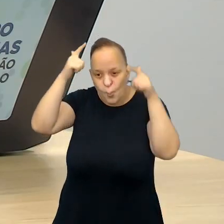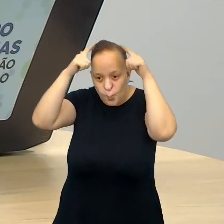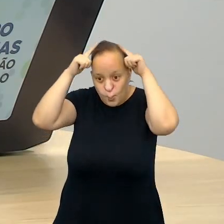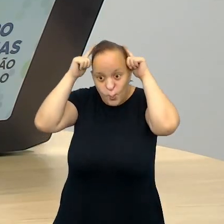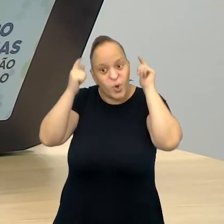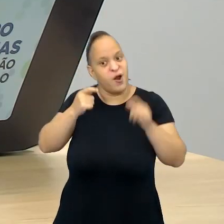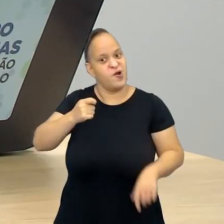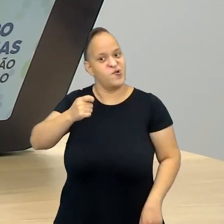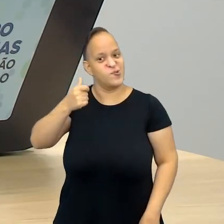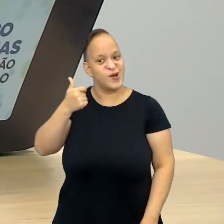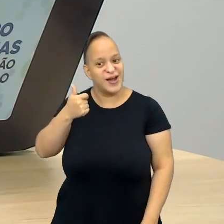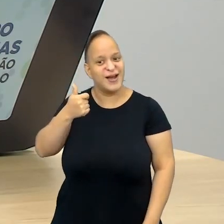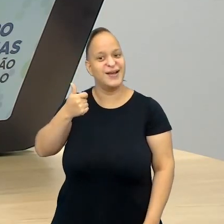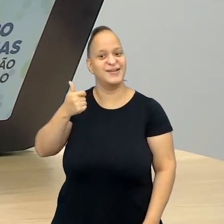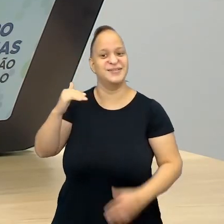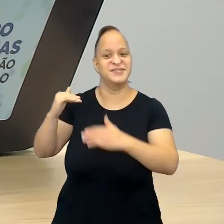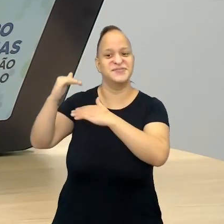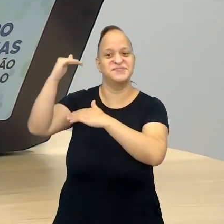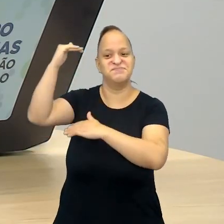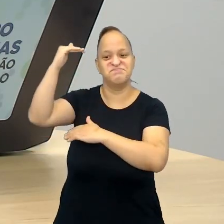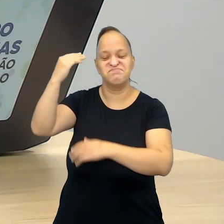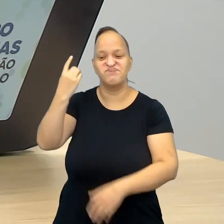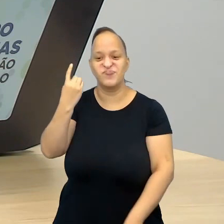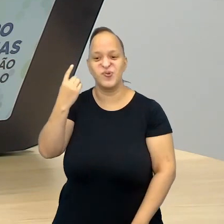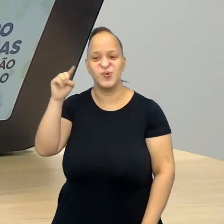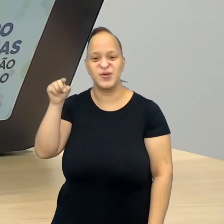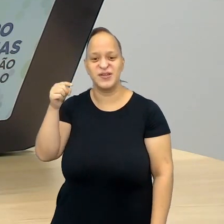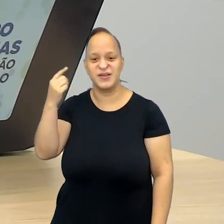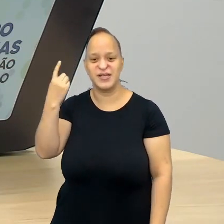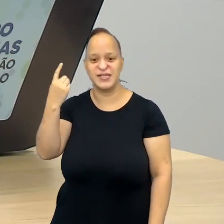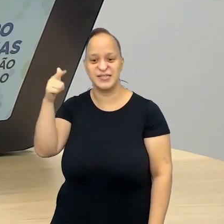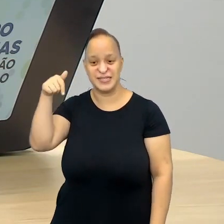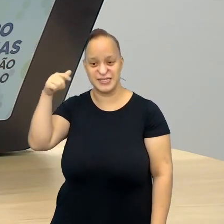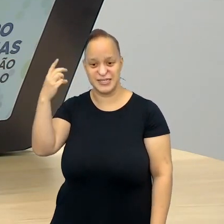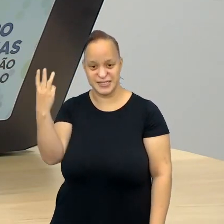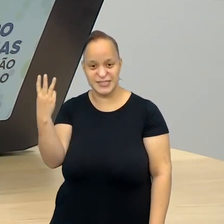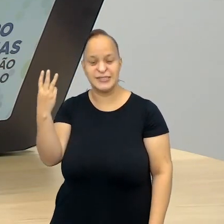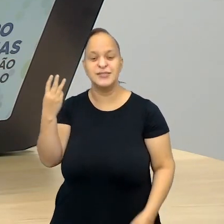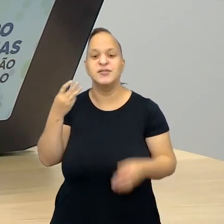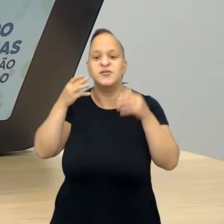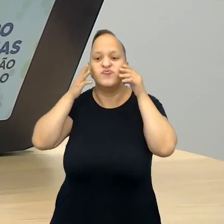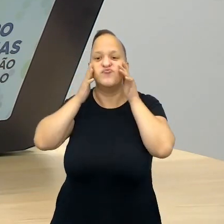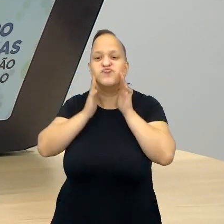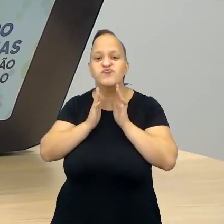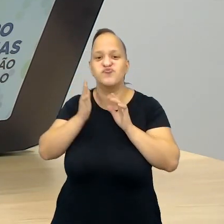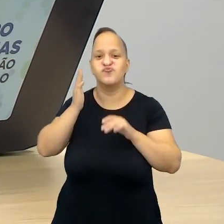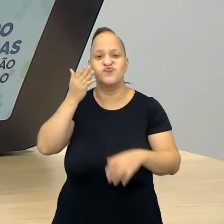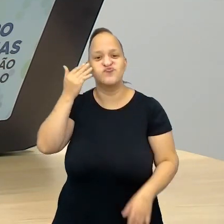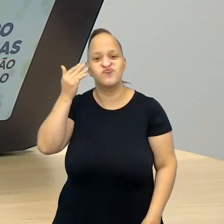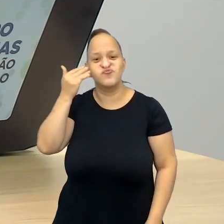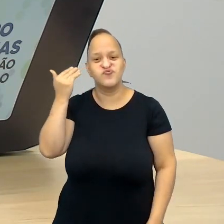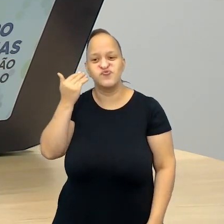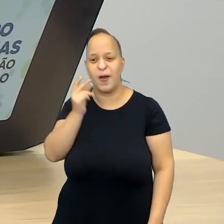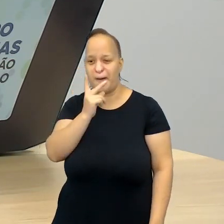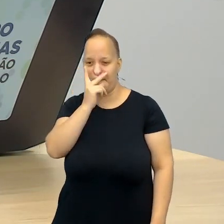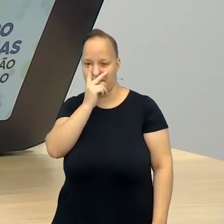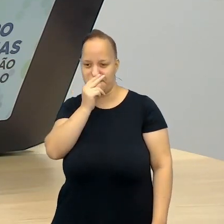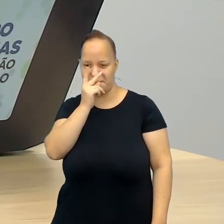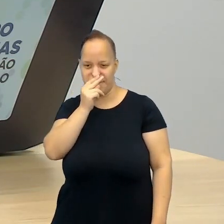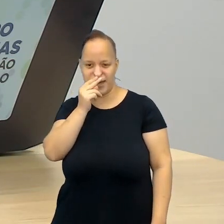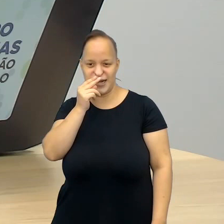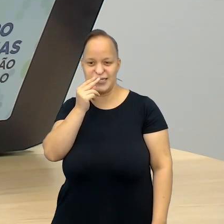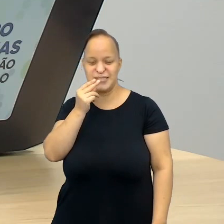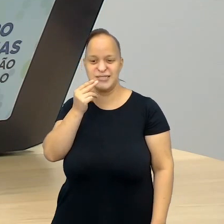né? 1,73 m, barba branca. Estou parecendo uma árvore de Natal, camiseta